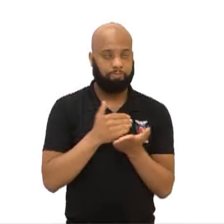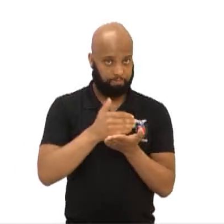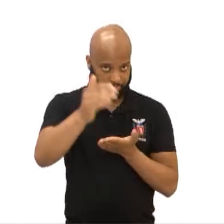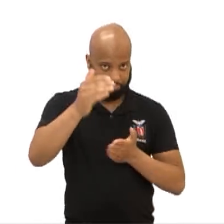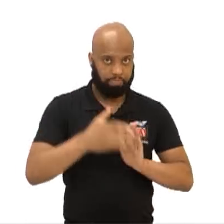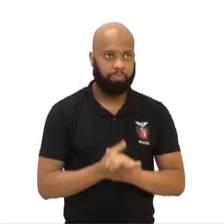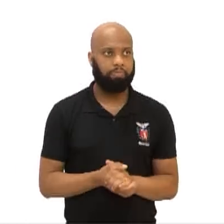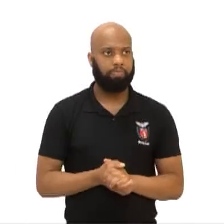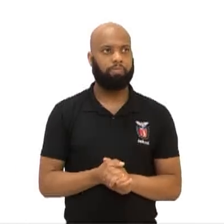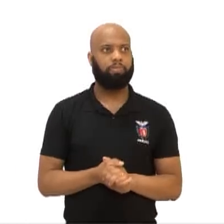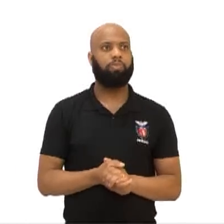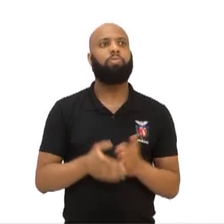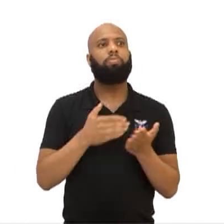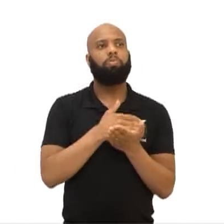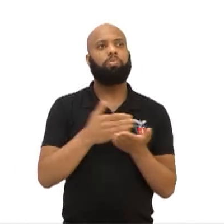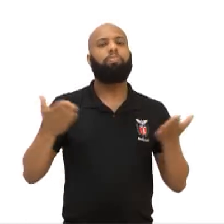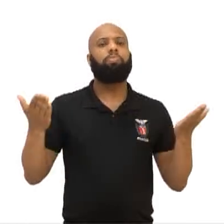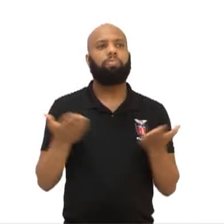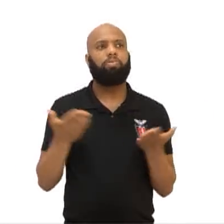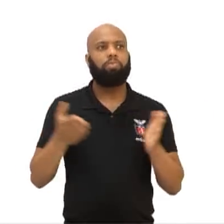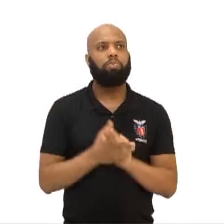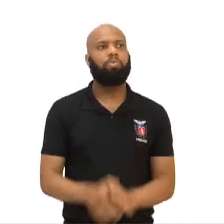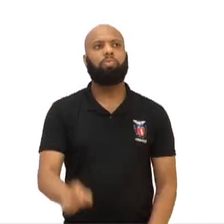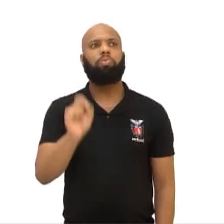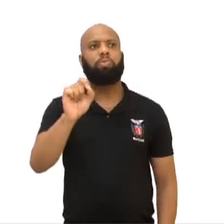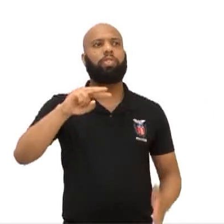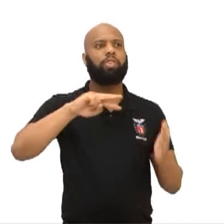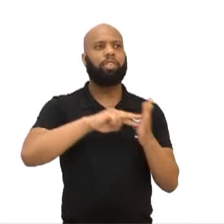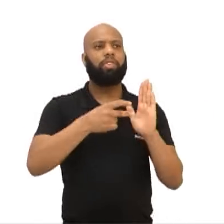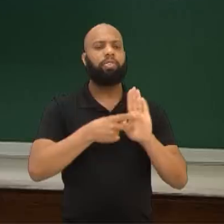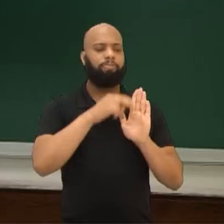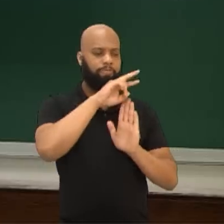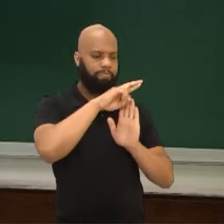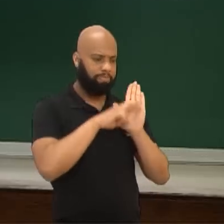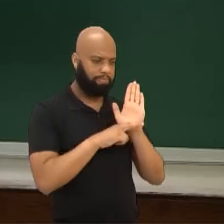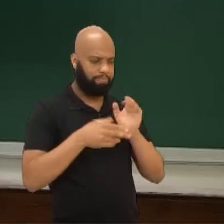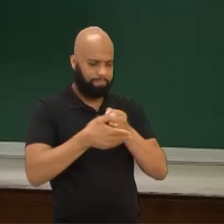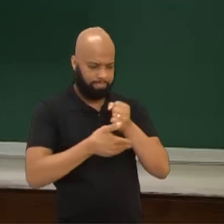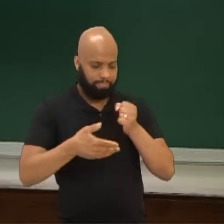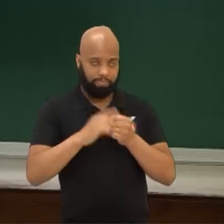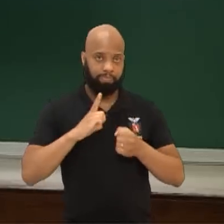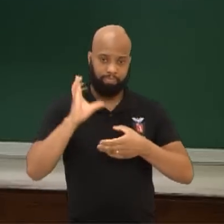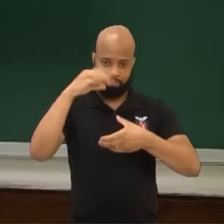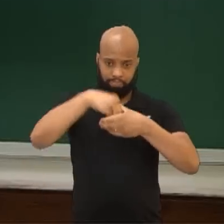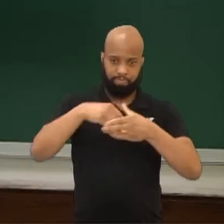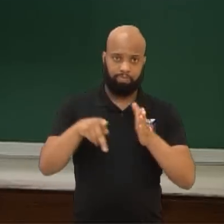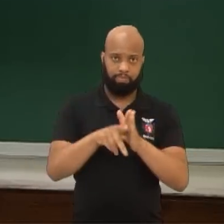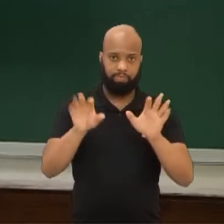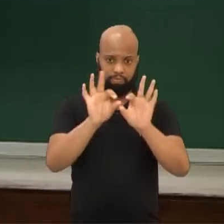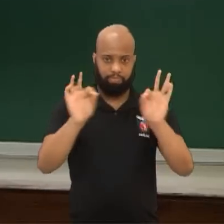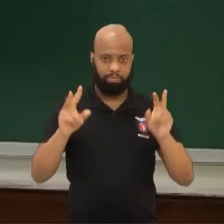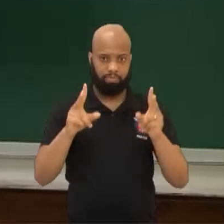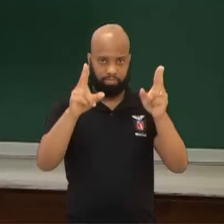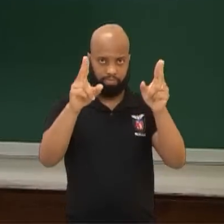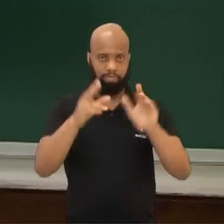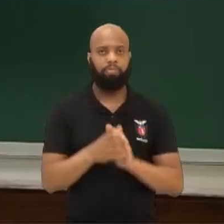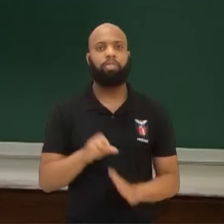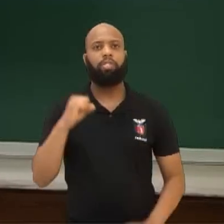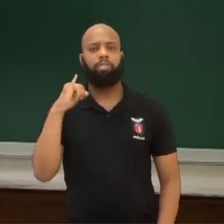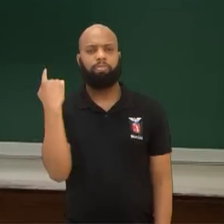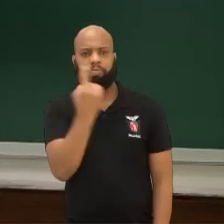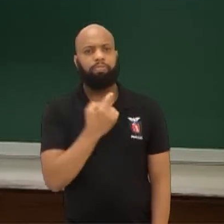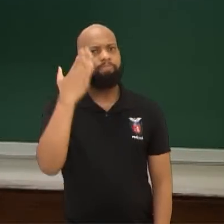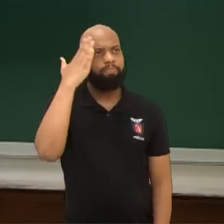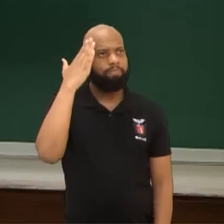então? Então, começando, o que seria uma propriedade fundamental dentro dos segmentos? Então, quando